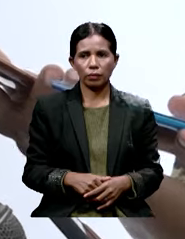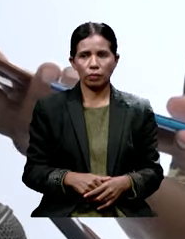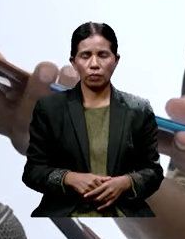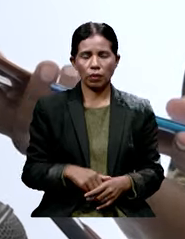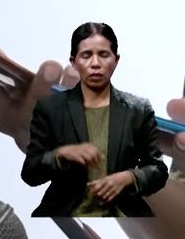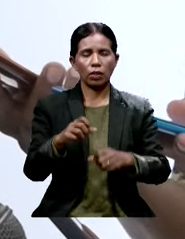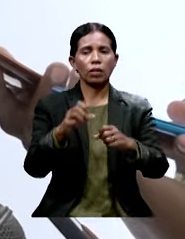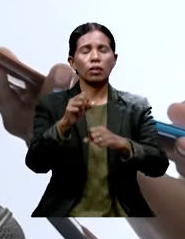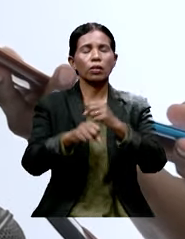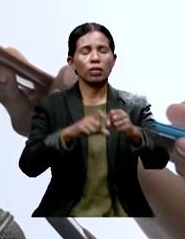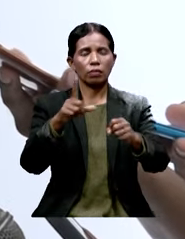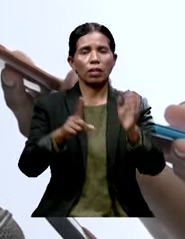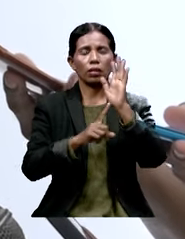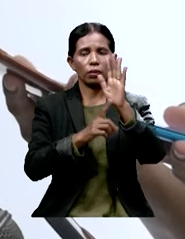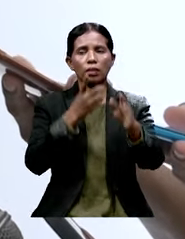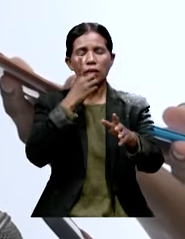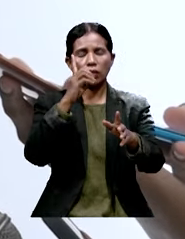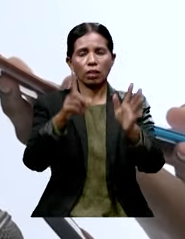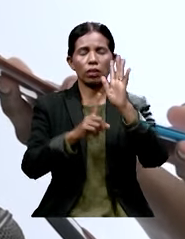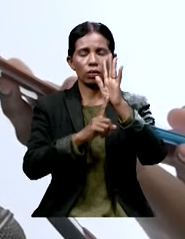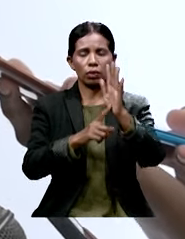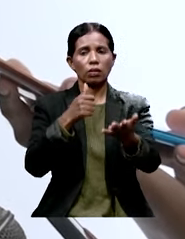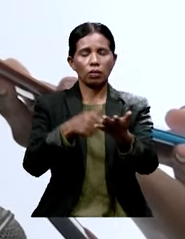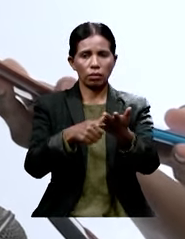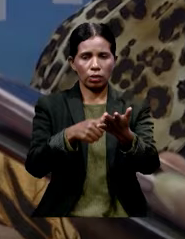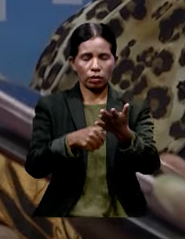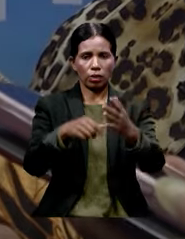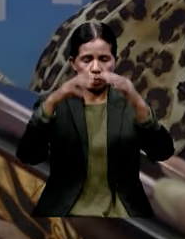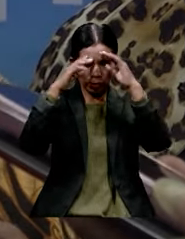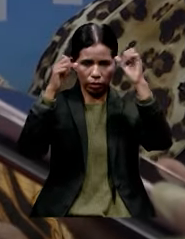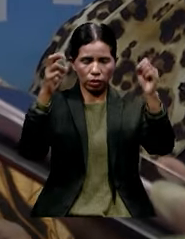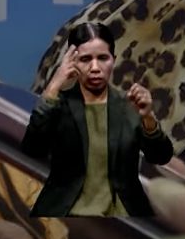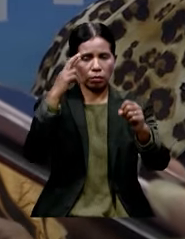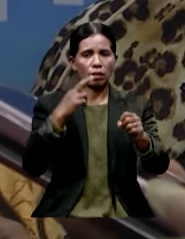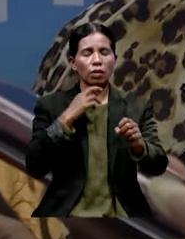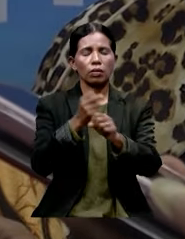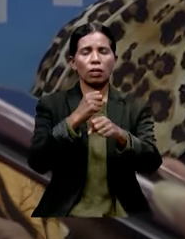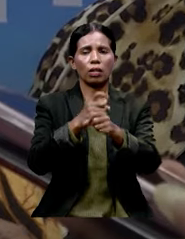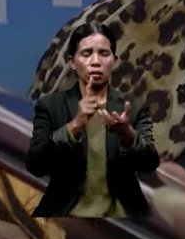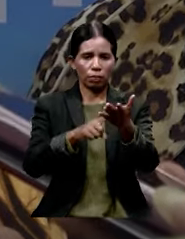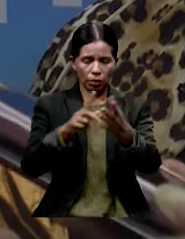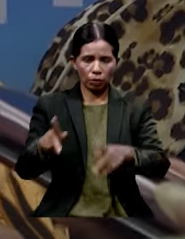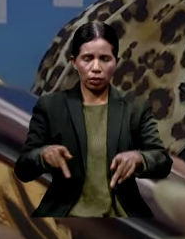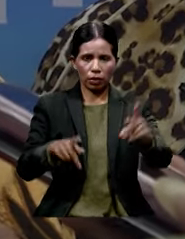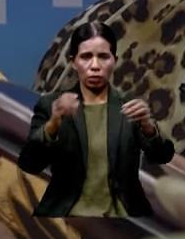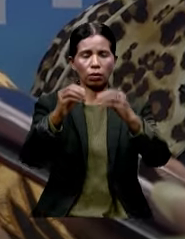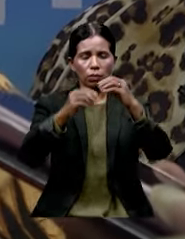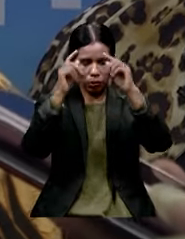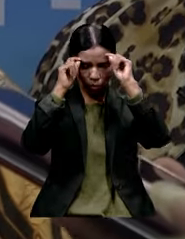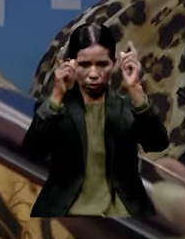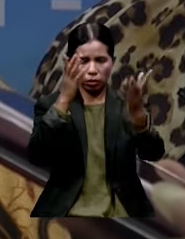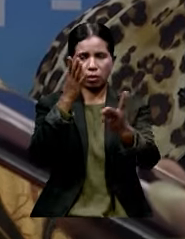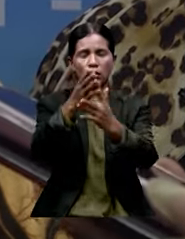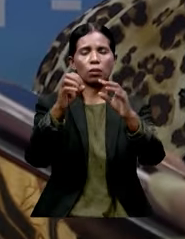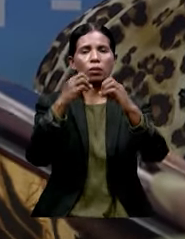Sociedade Civil atau deklarasi ne ho dihatan ba konvite verbal Presidente Republika Zeram Zortanian atau halo debate publiku kono ba Timor Leste ni adezang ba